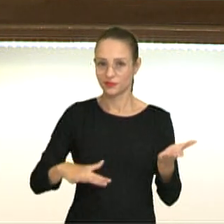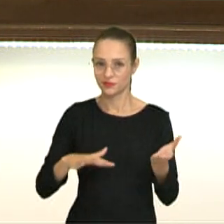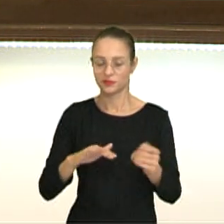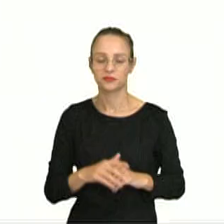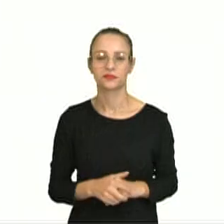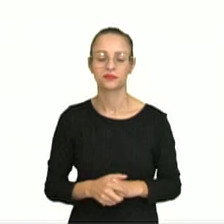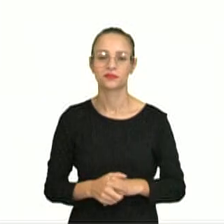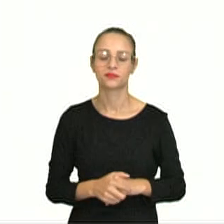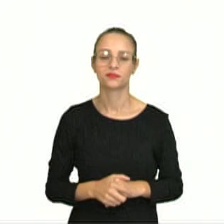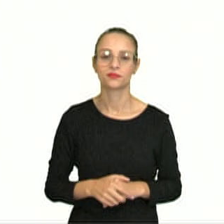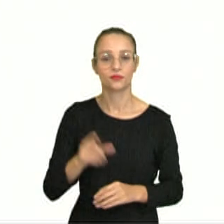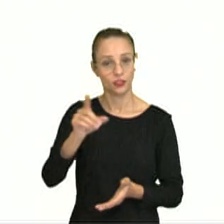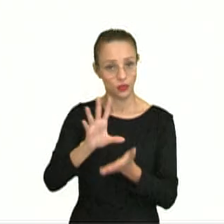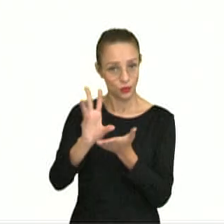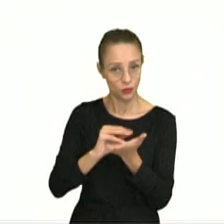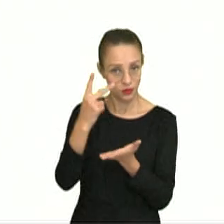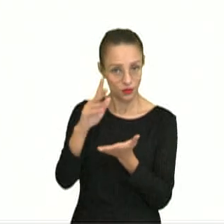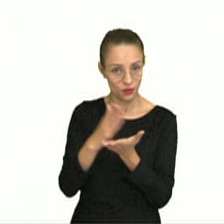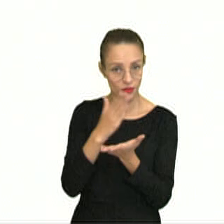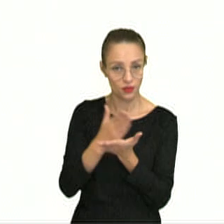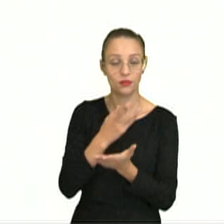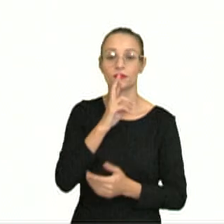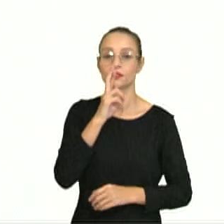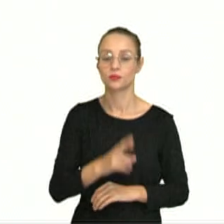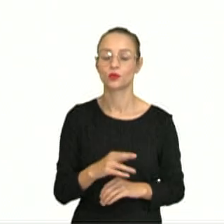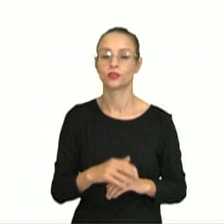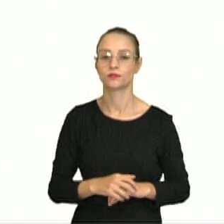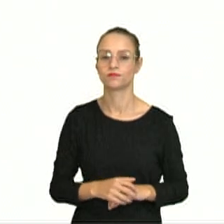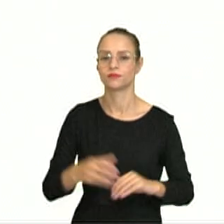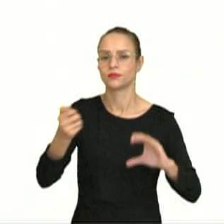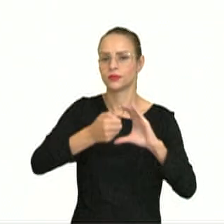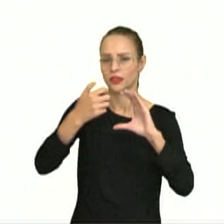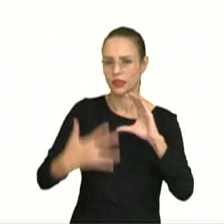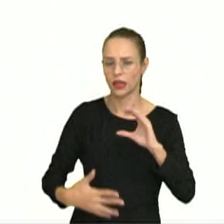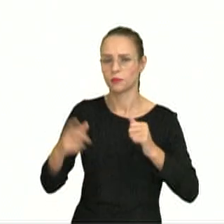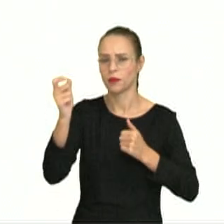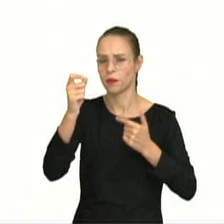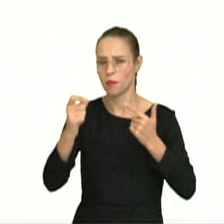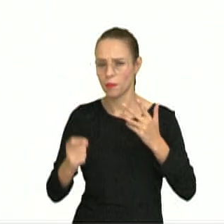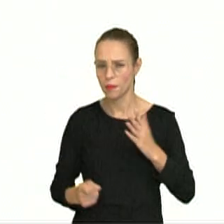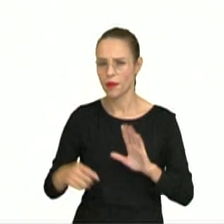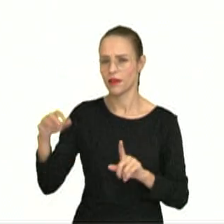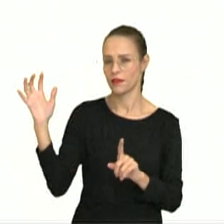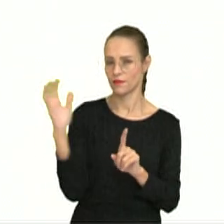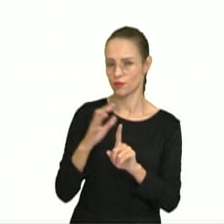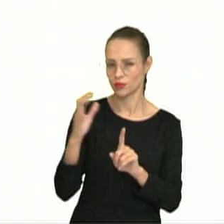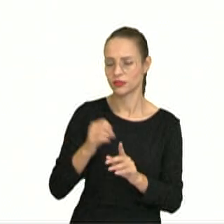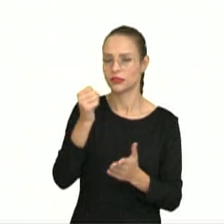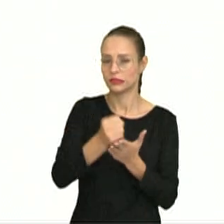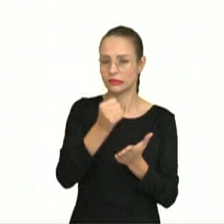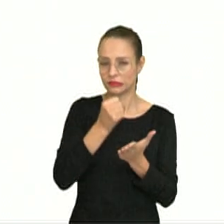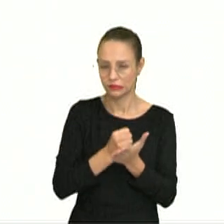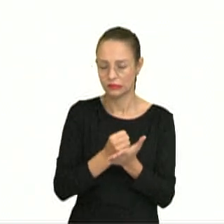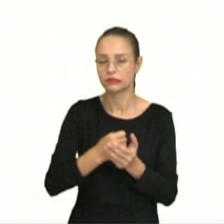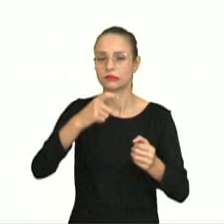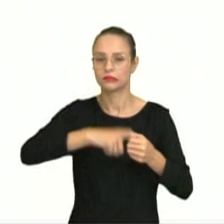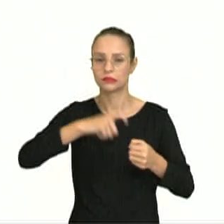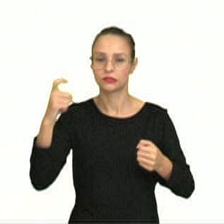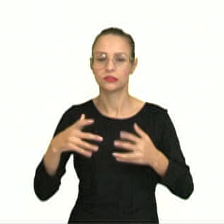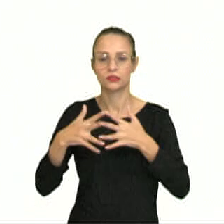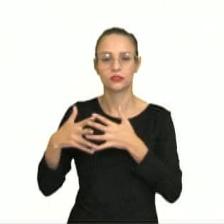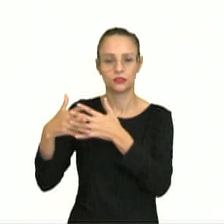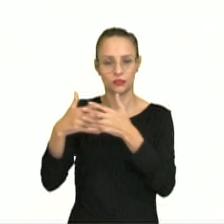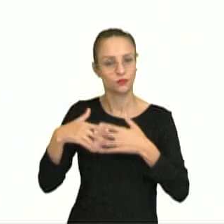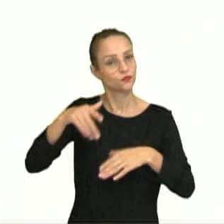atividadezinha? Copie em seu caderno e responda. Das características que influenciaram no texto da Declaração de Independência do EUA,